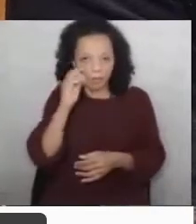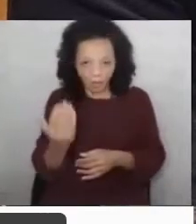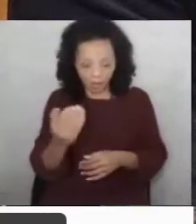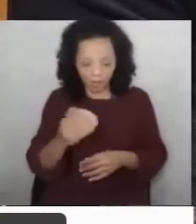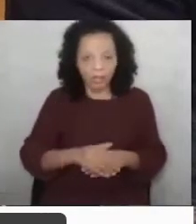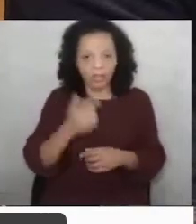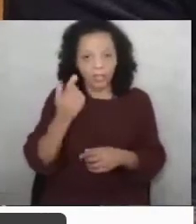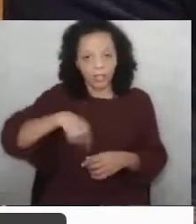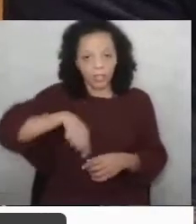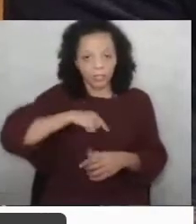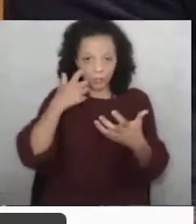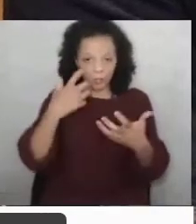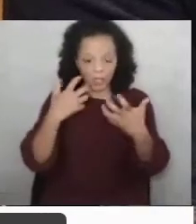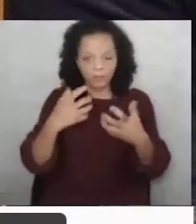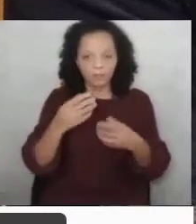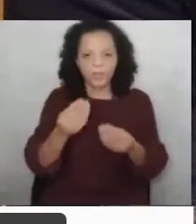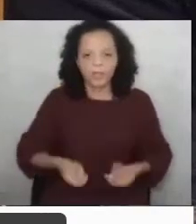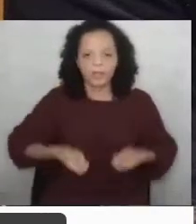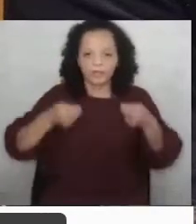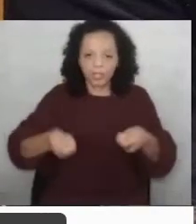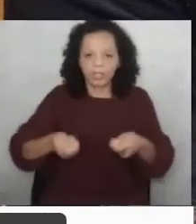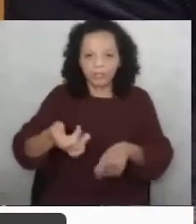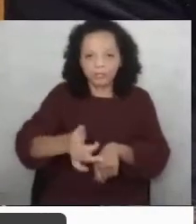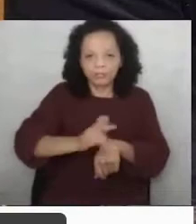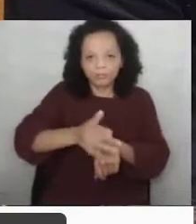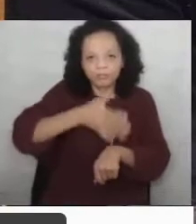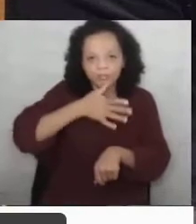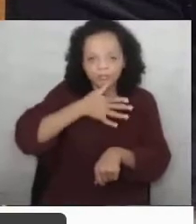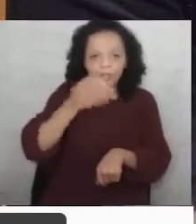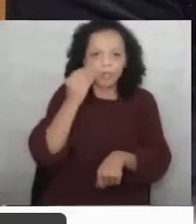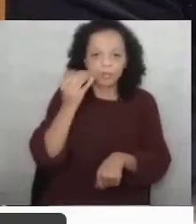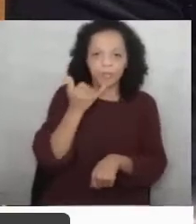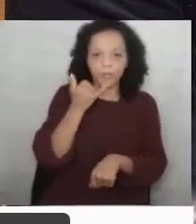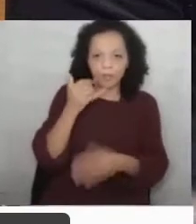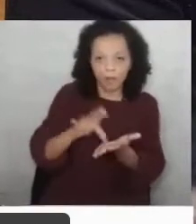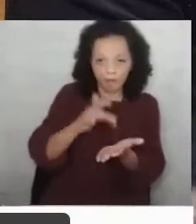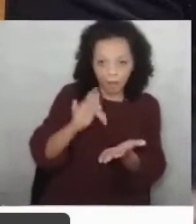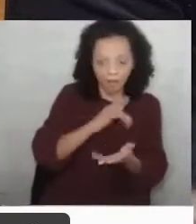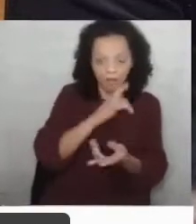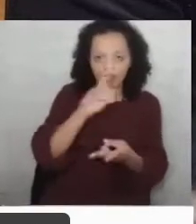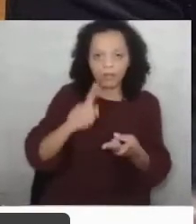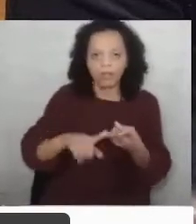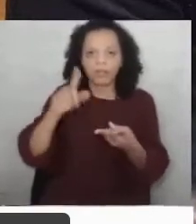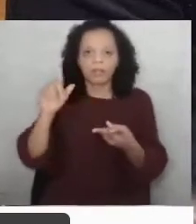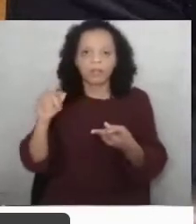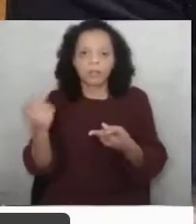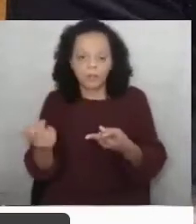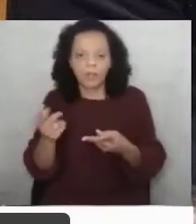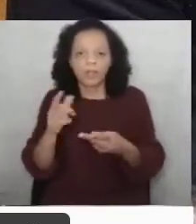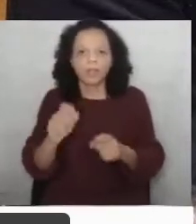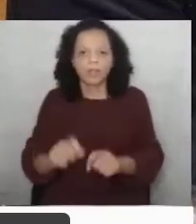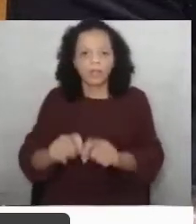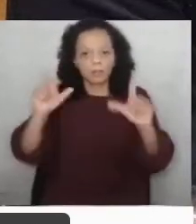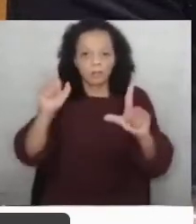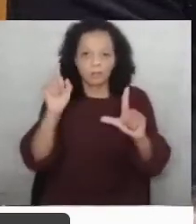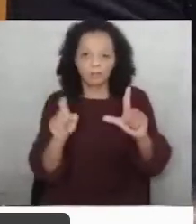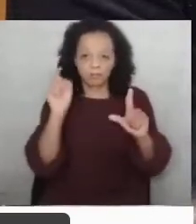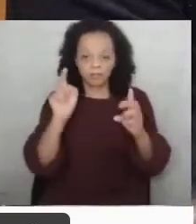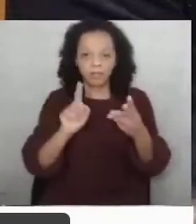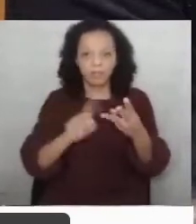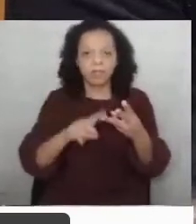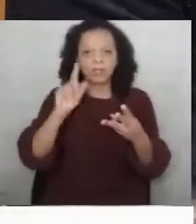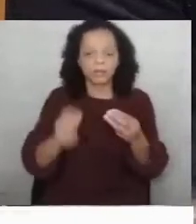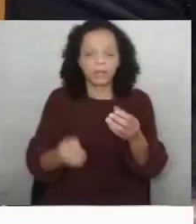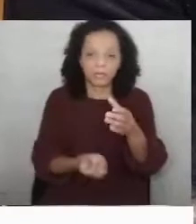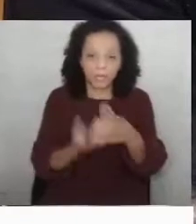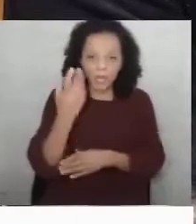salientamos apostar em conteúdos de sensibilização orientados ao uso dos smartphones sensibilização para a utilização de blogs promover a criação e disseminação